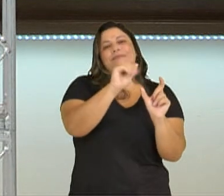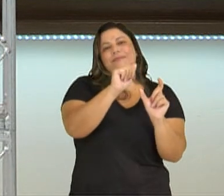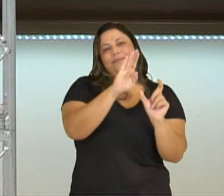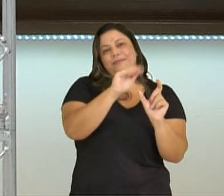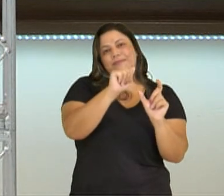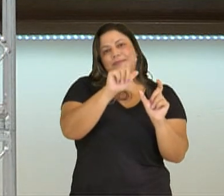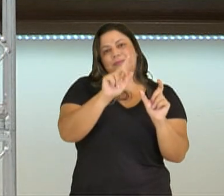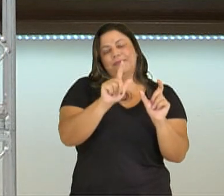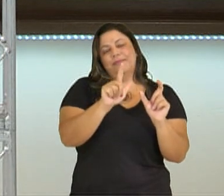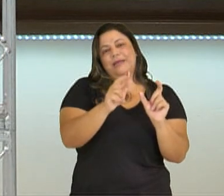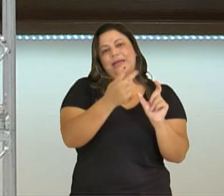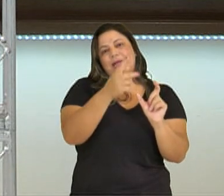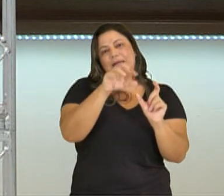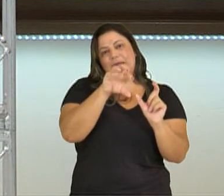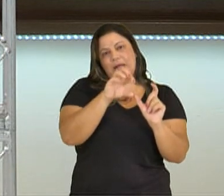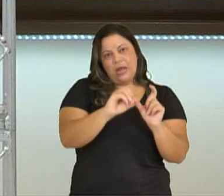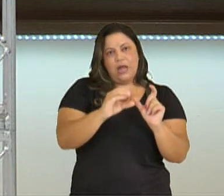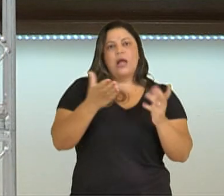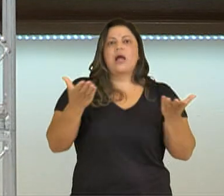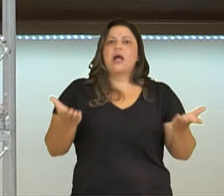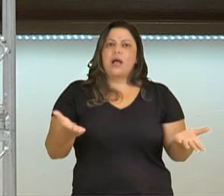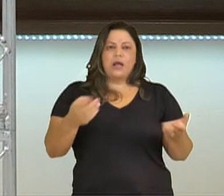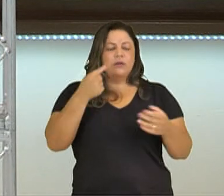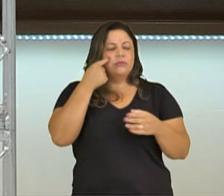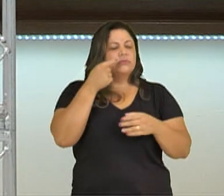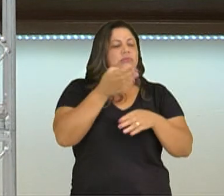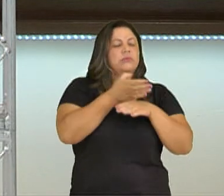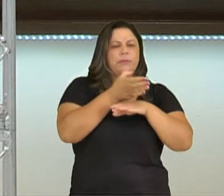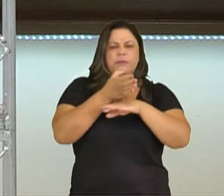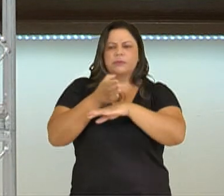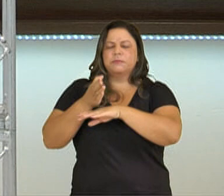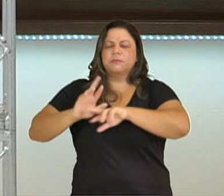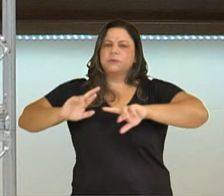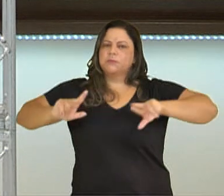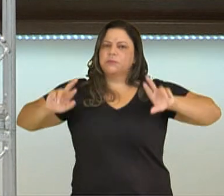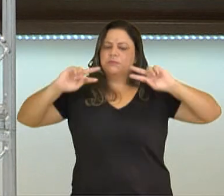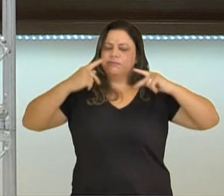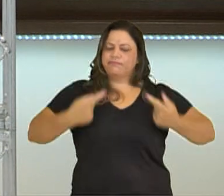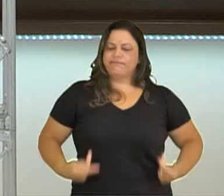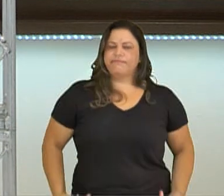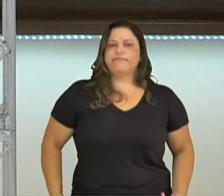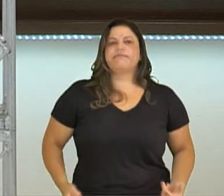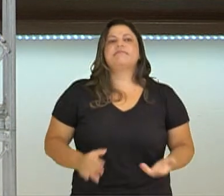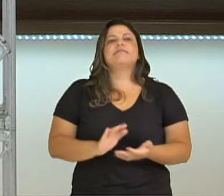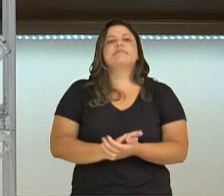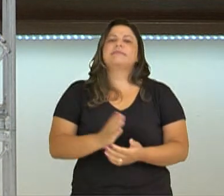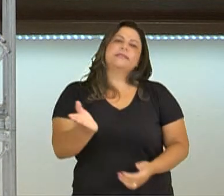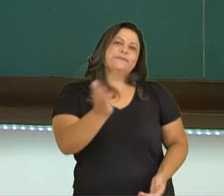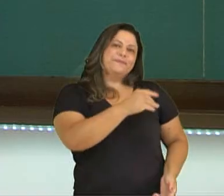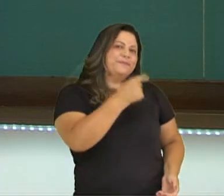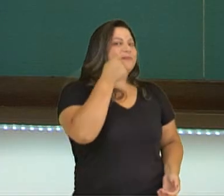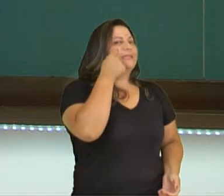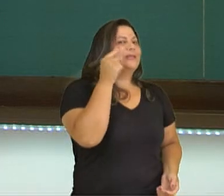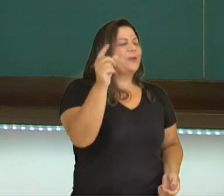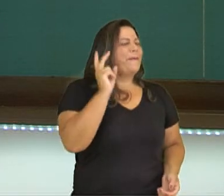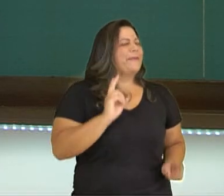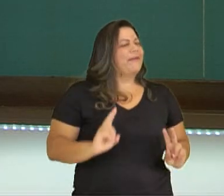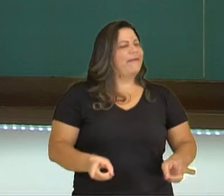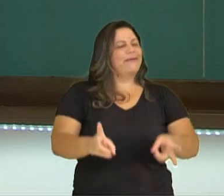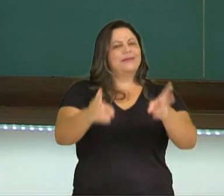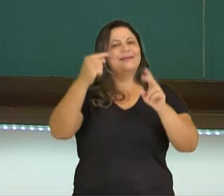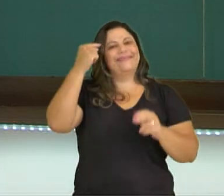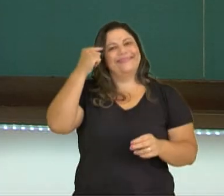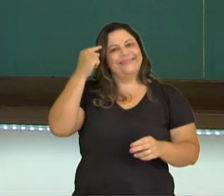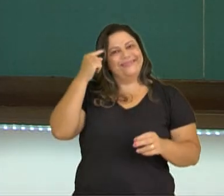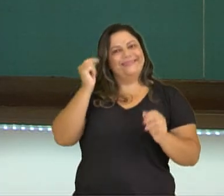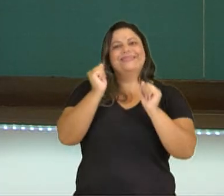trabalho. E serve para atender às necessidades do ser humano, certo? Venham comigo aqui, então, para a gente continuar pensando